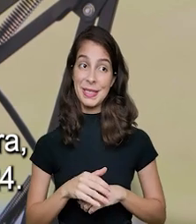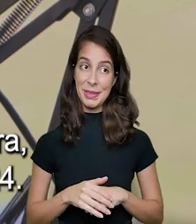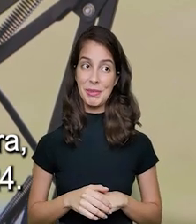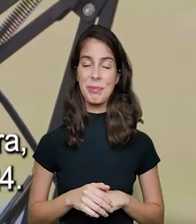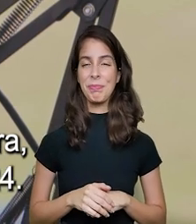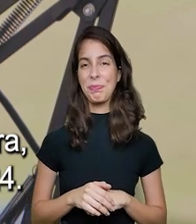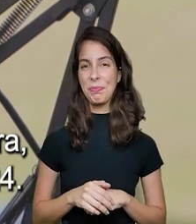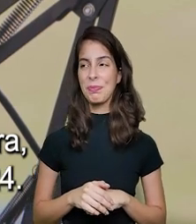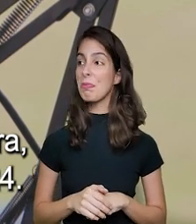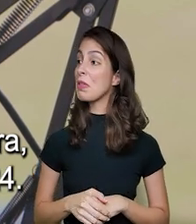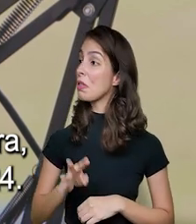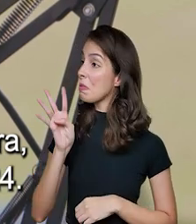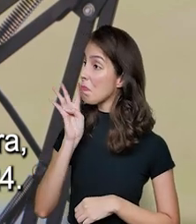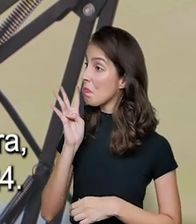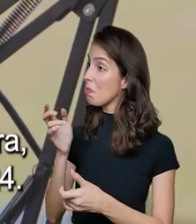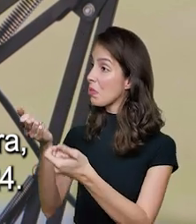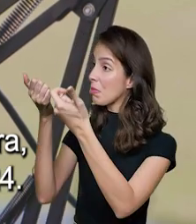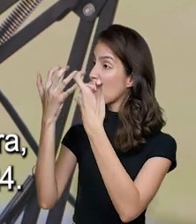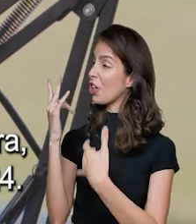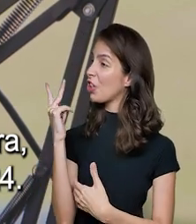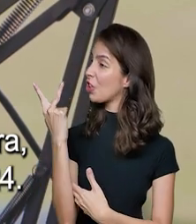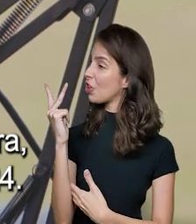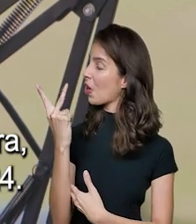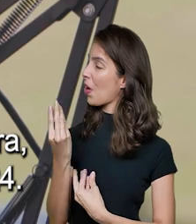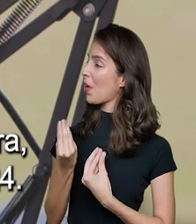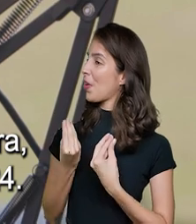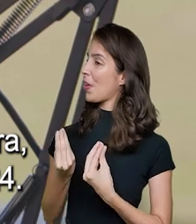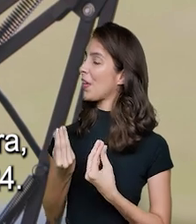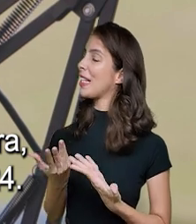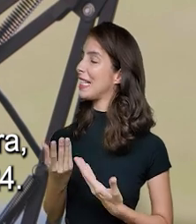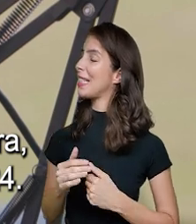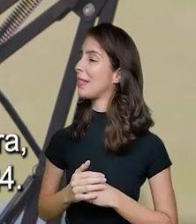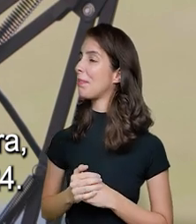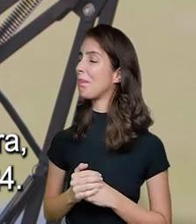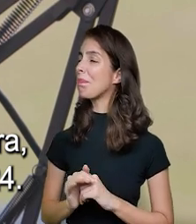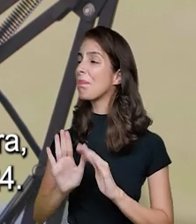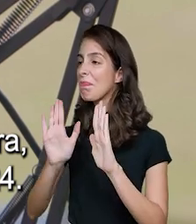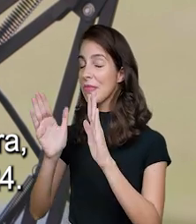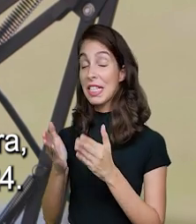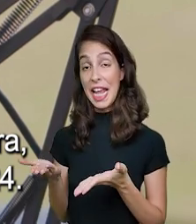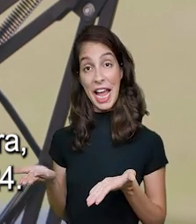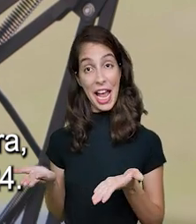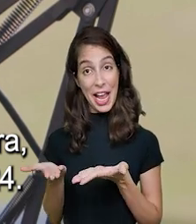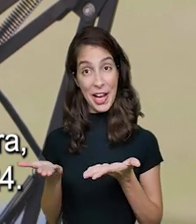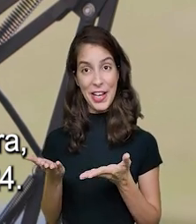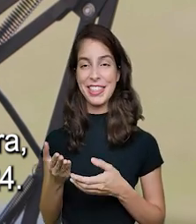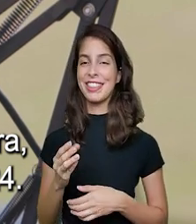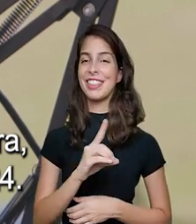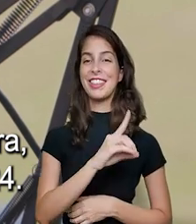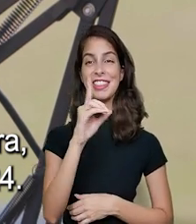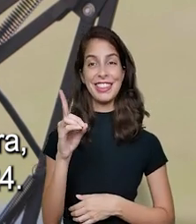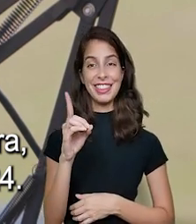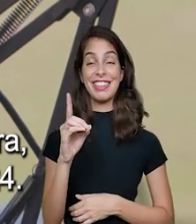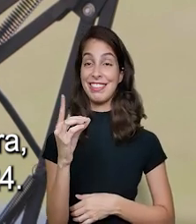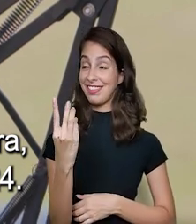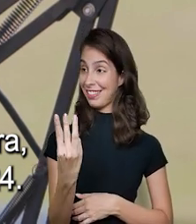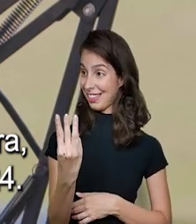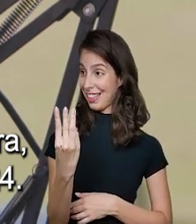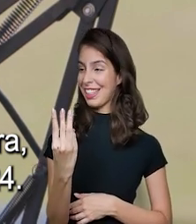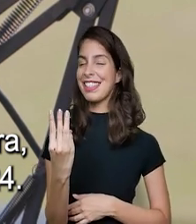ainda mais vindo de você agora Jad nós estamos agora dia 3